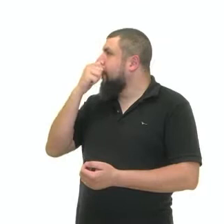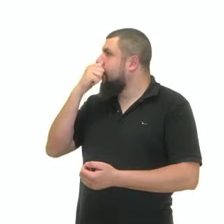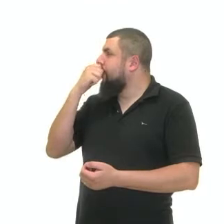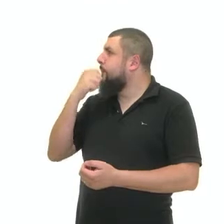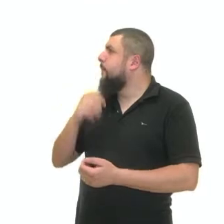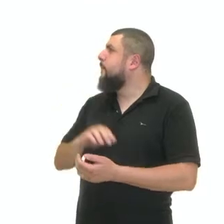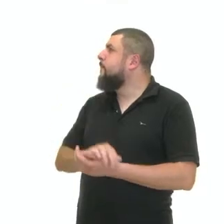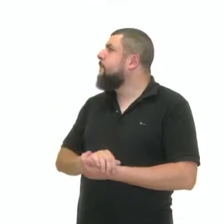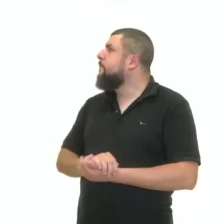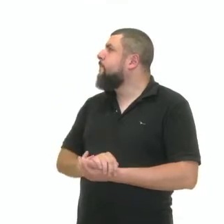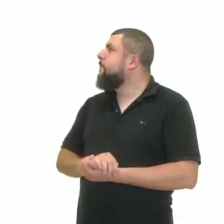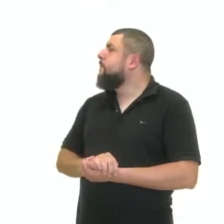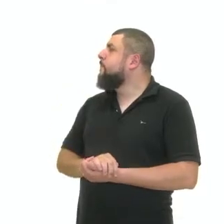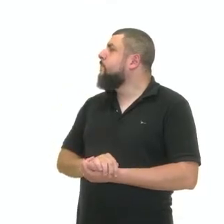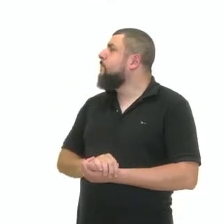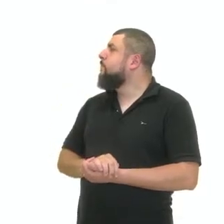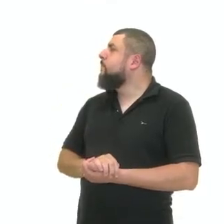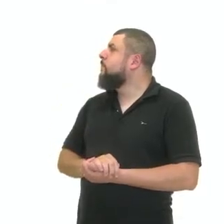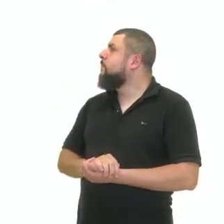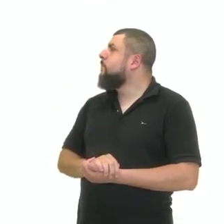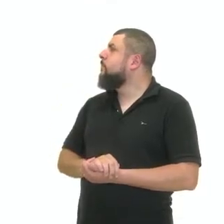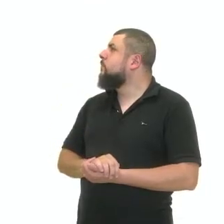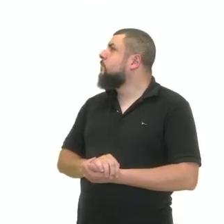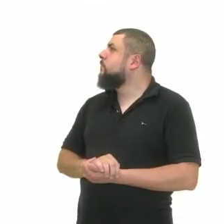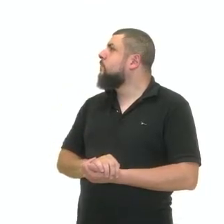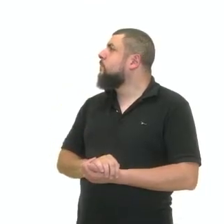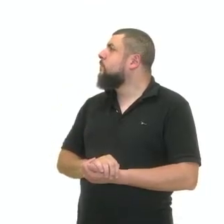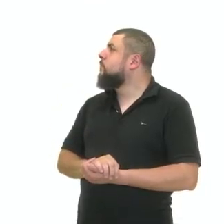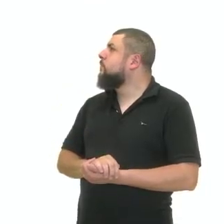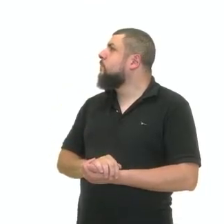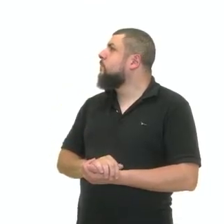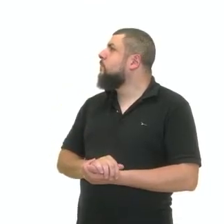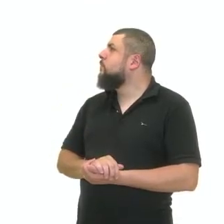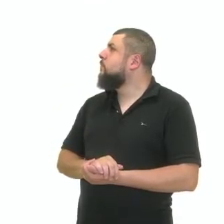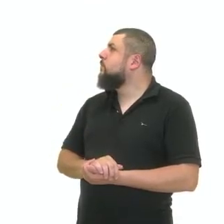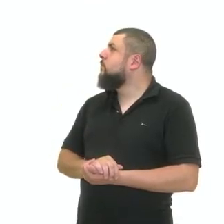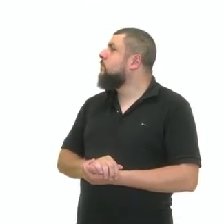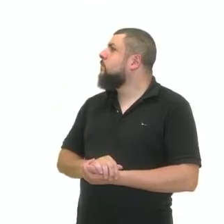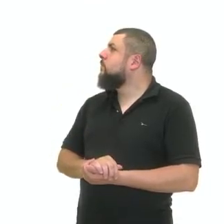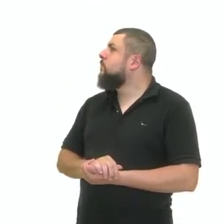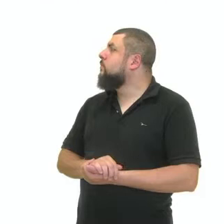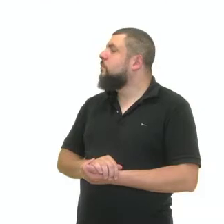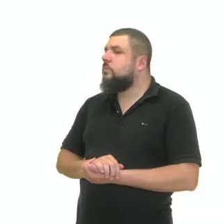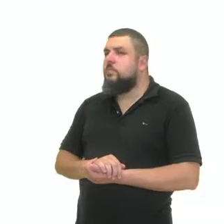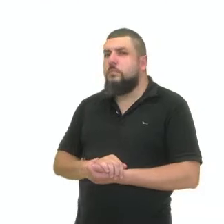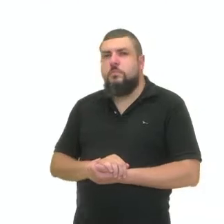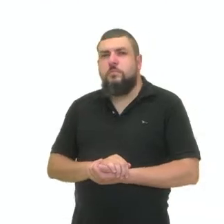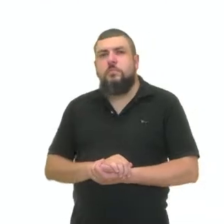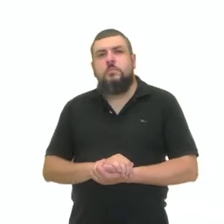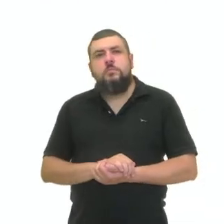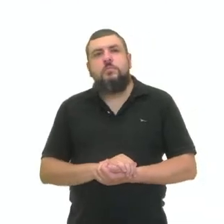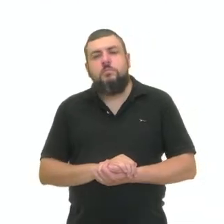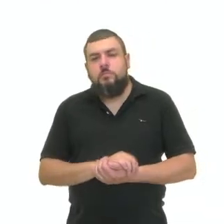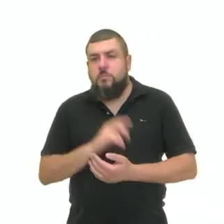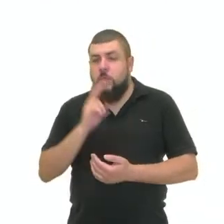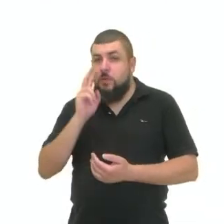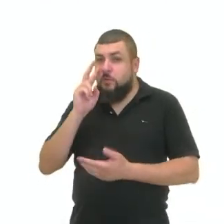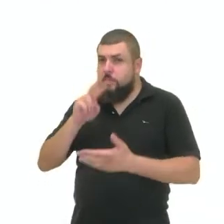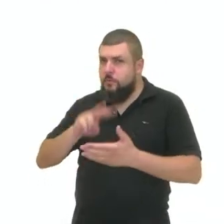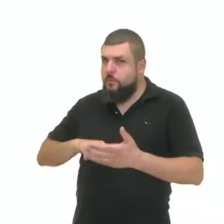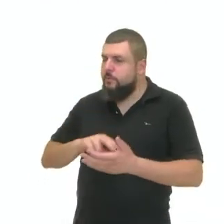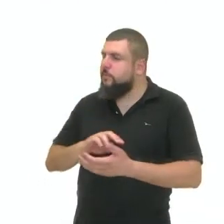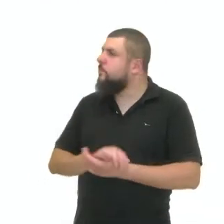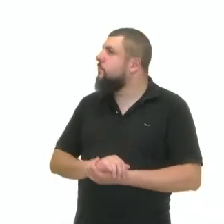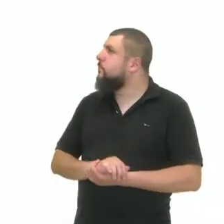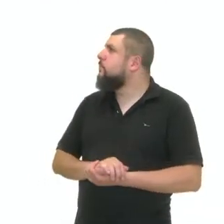1755. Assim, os britânicos vão anexando províncias do Punjab e Delhi, até se declararem